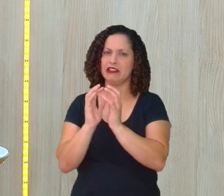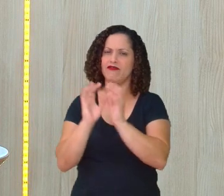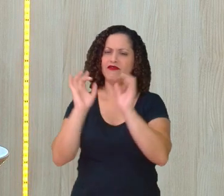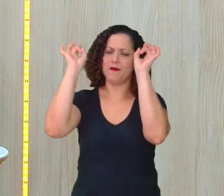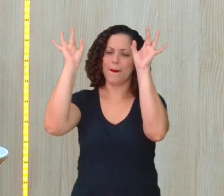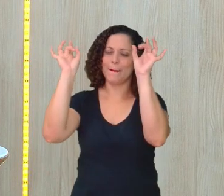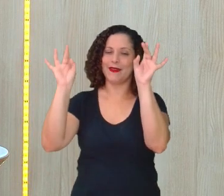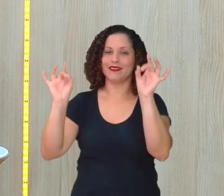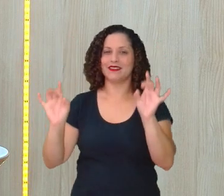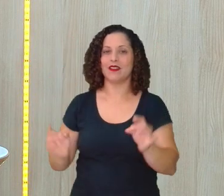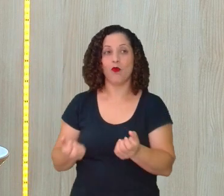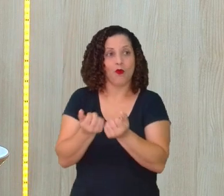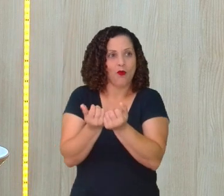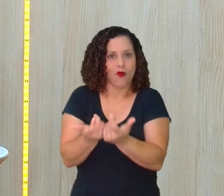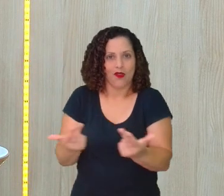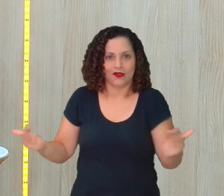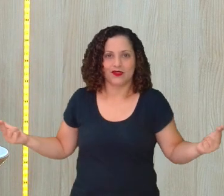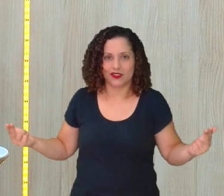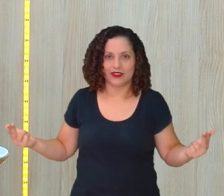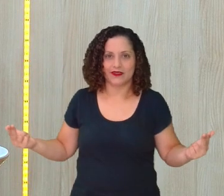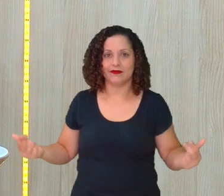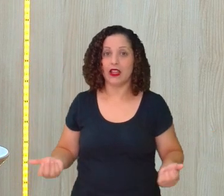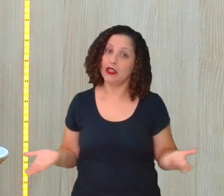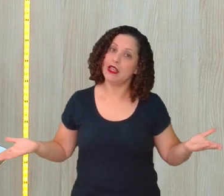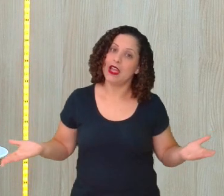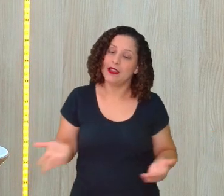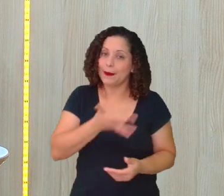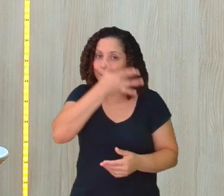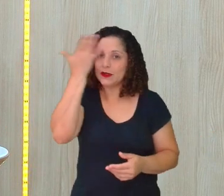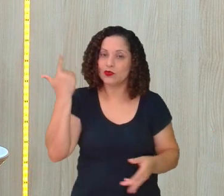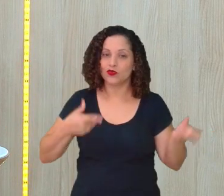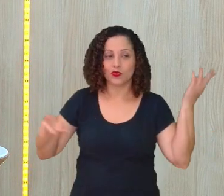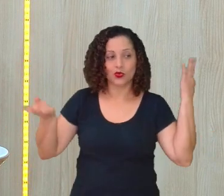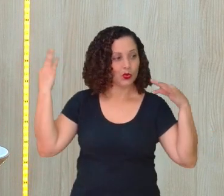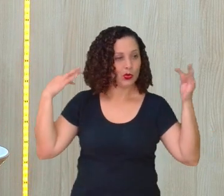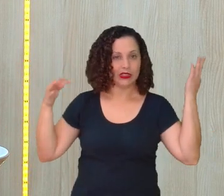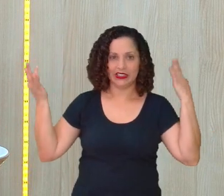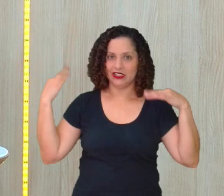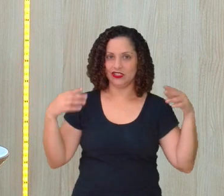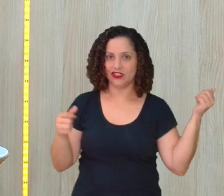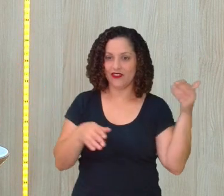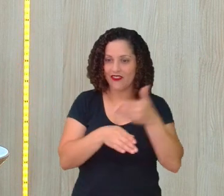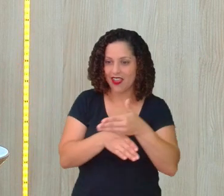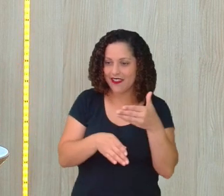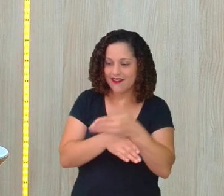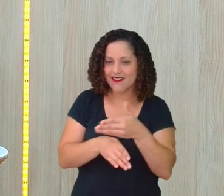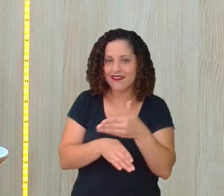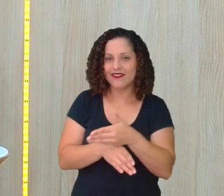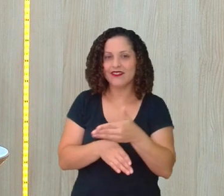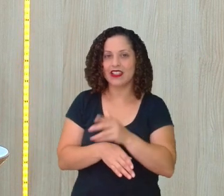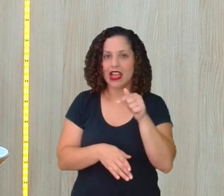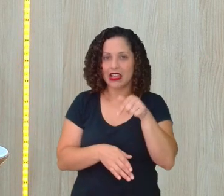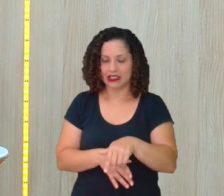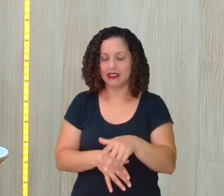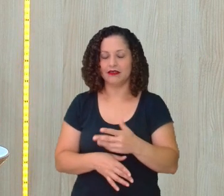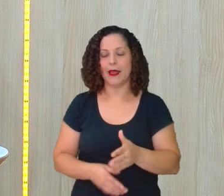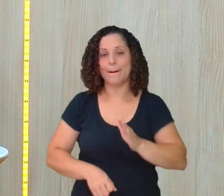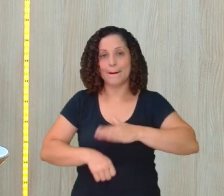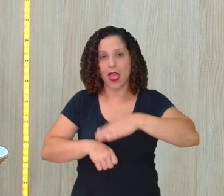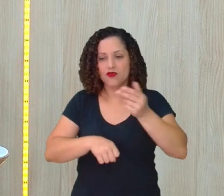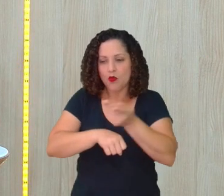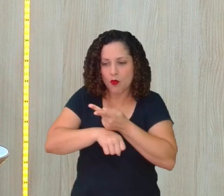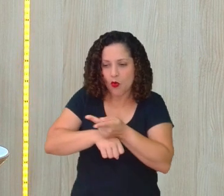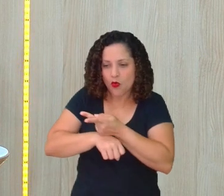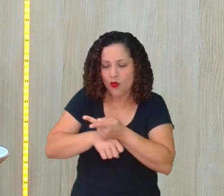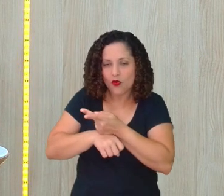transforma realmente numa grande atração turística e muito procurada aqui, uma das cidades mais procuradas aqui da região